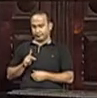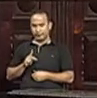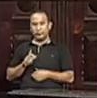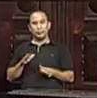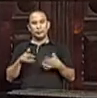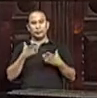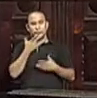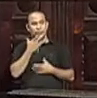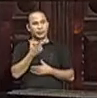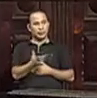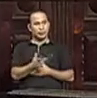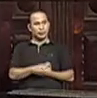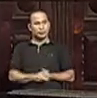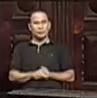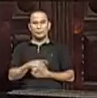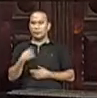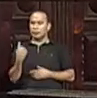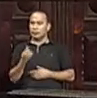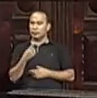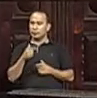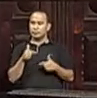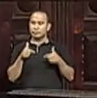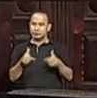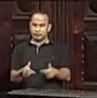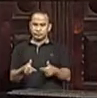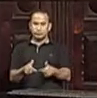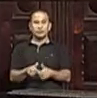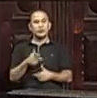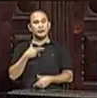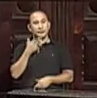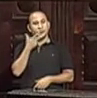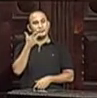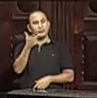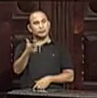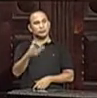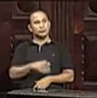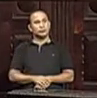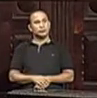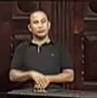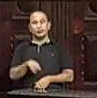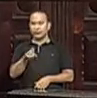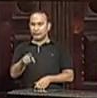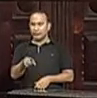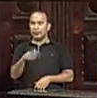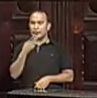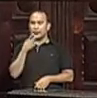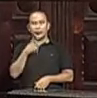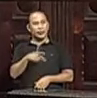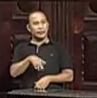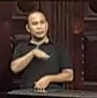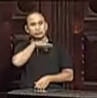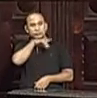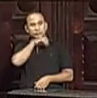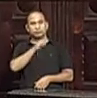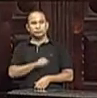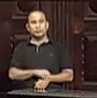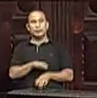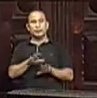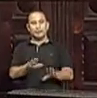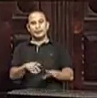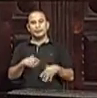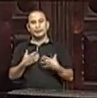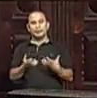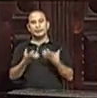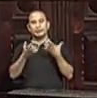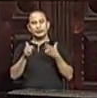quando falou na nossa ação, ele falou que ela era pertinente, mas que ele